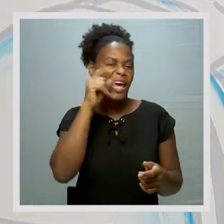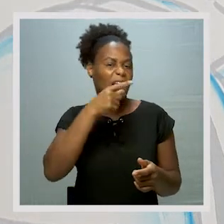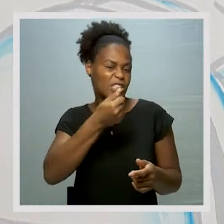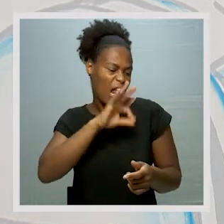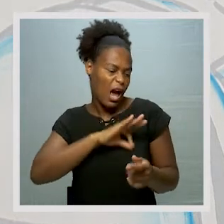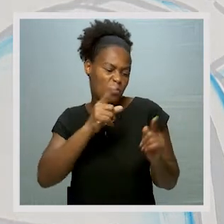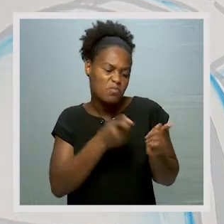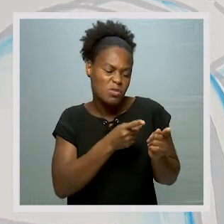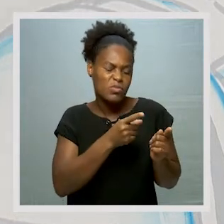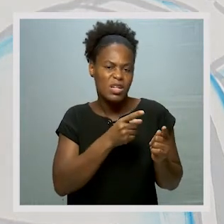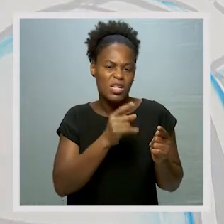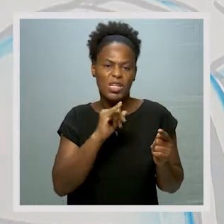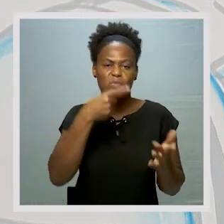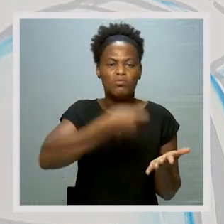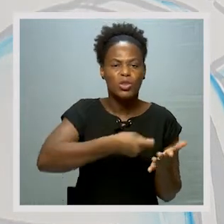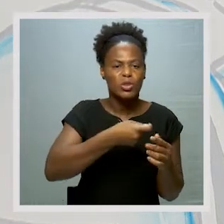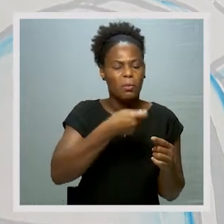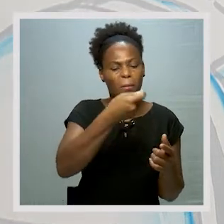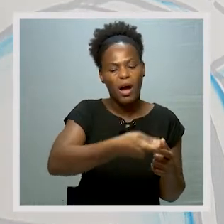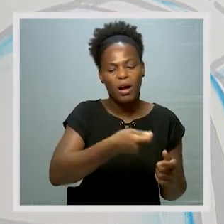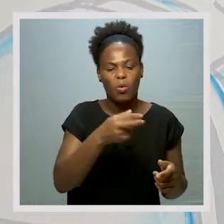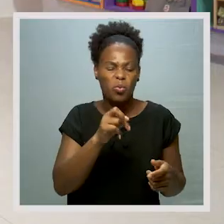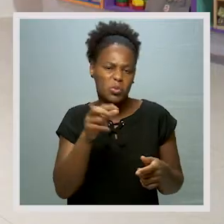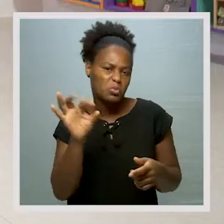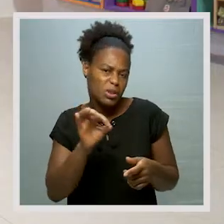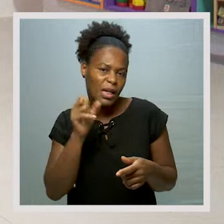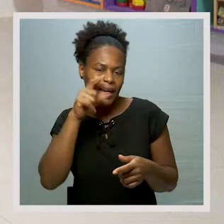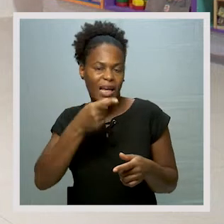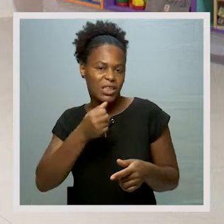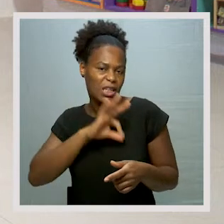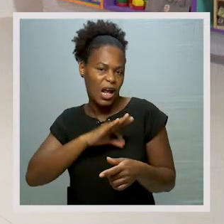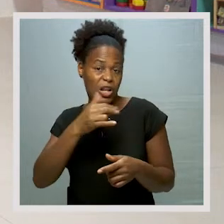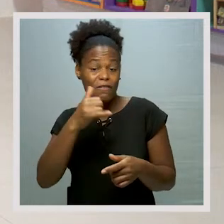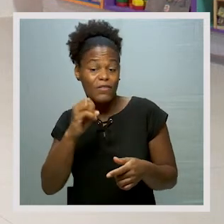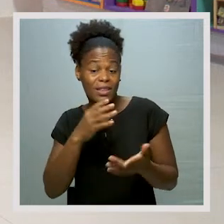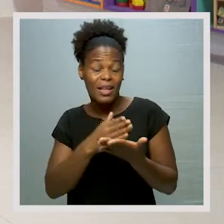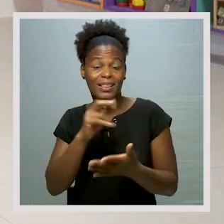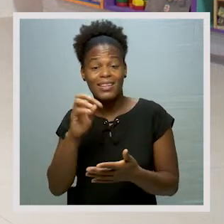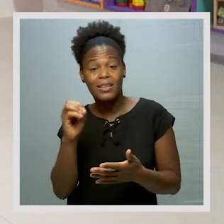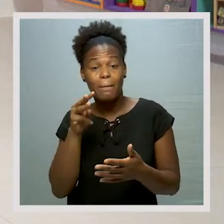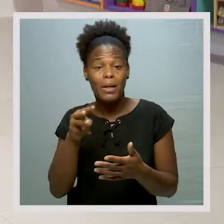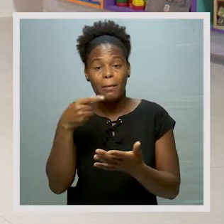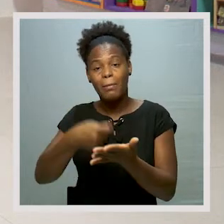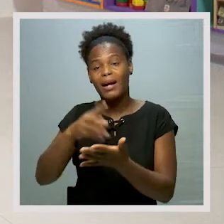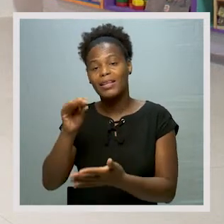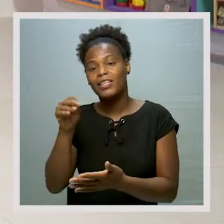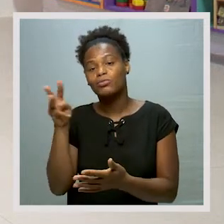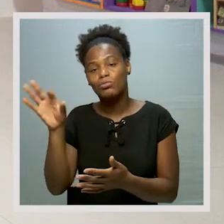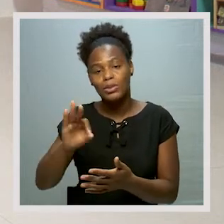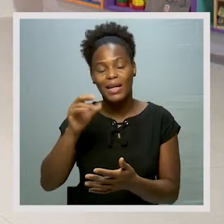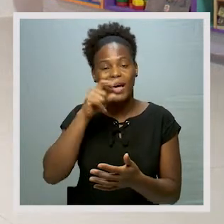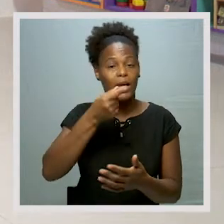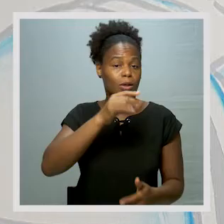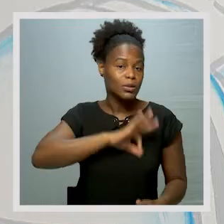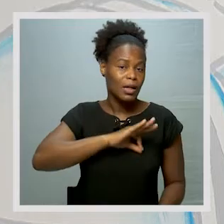salário mínimo paga um imposto, por exemplo, de 8%, quem tem um salário de 20 a 30 mil paga 10%, e quem tem